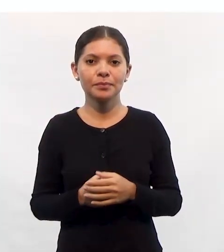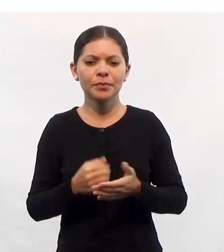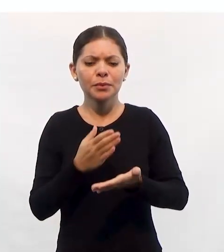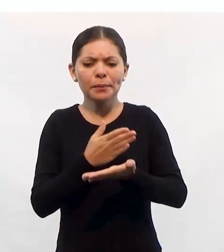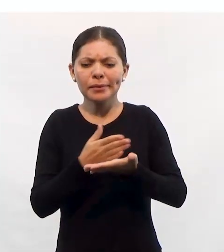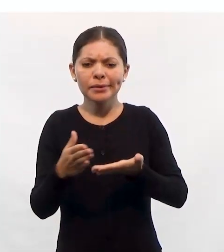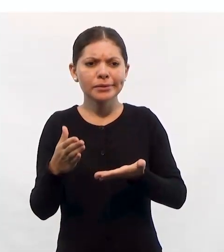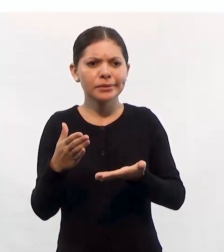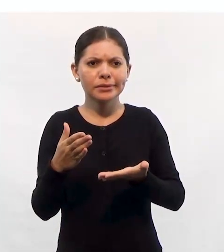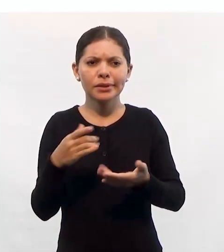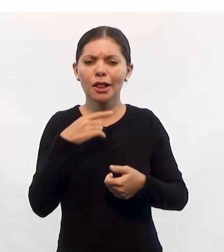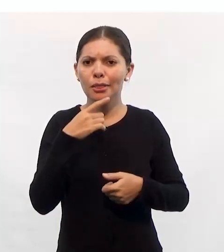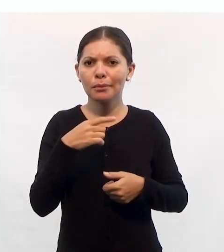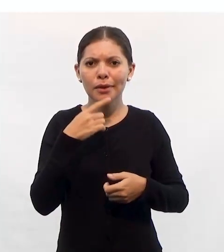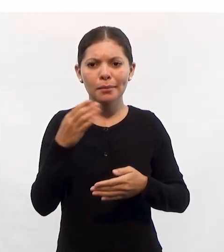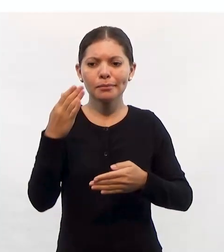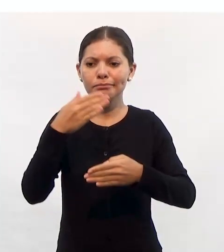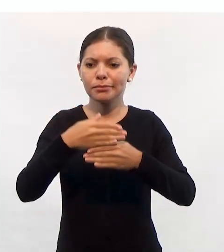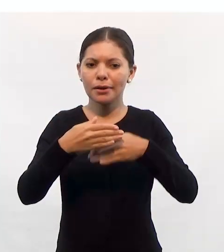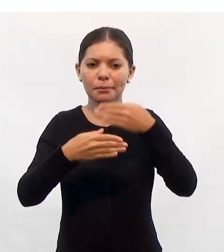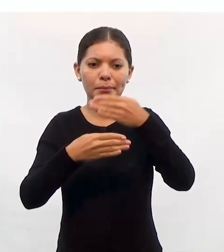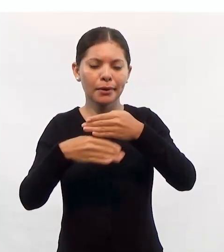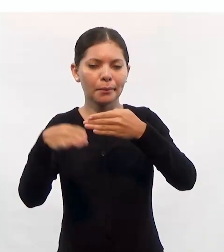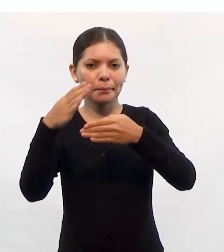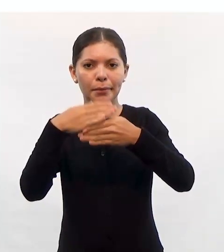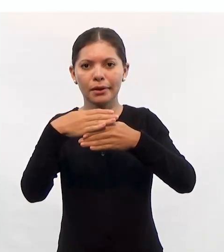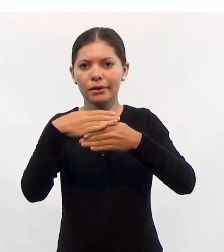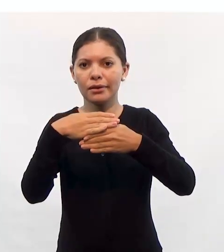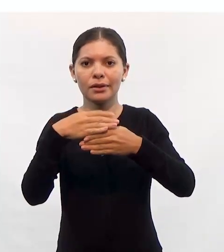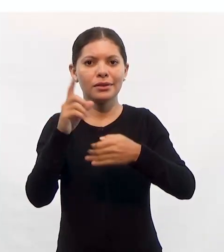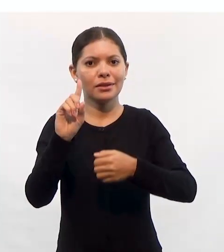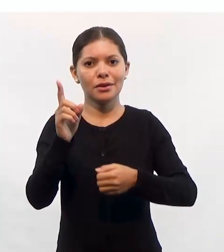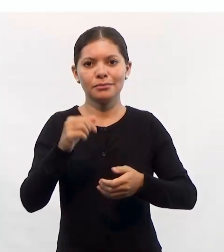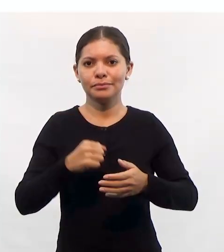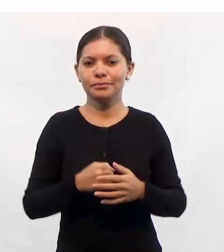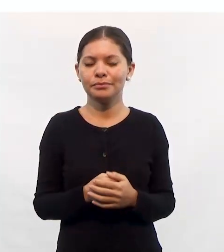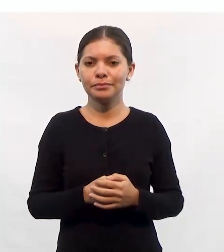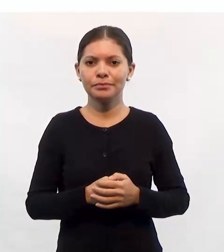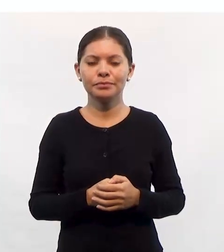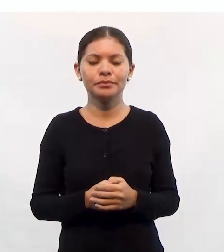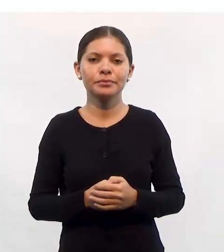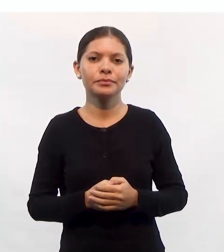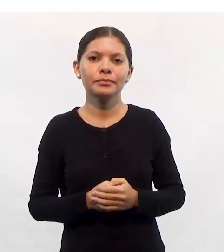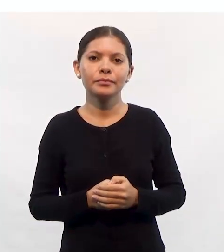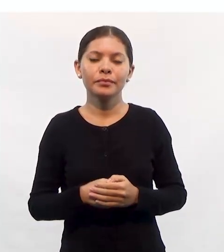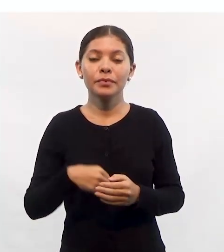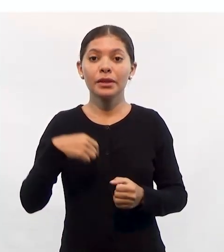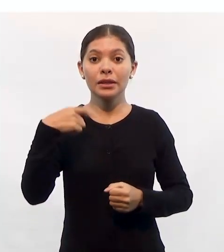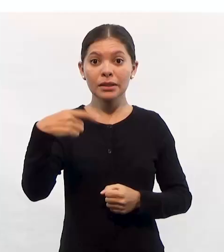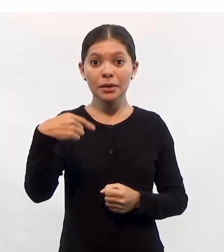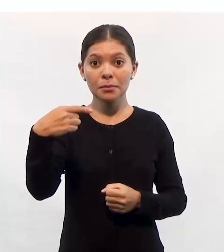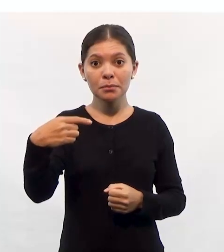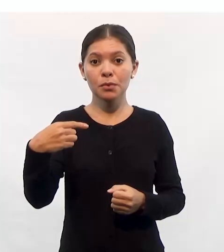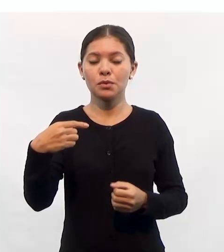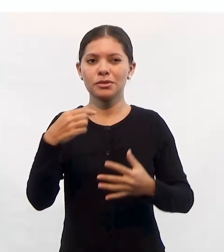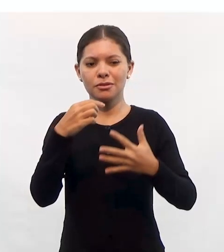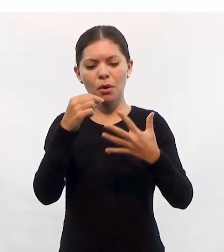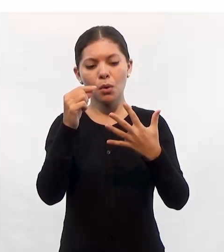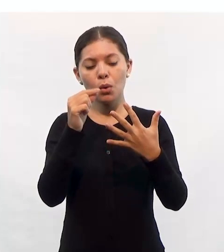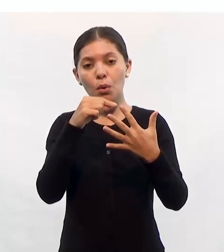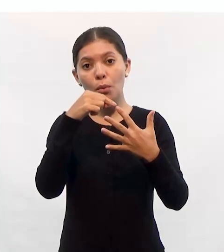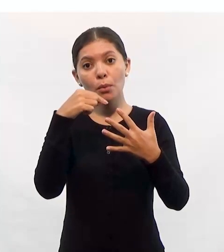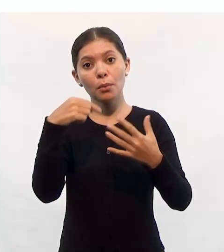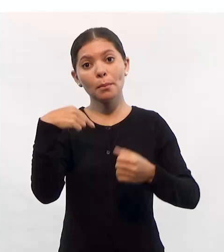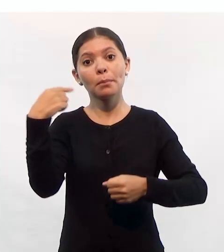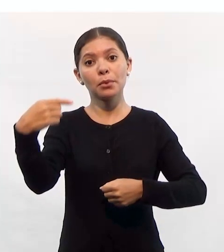Fundação não tem como a pessoa com a tijolos fazer reboco era só consegue fazer essa Fundação depois a pessoa vai passar para